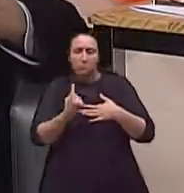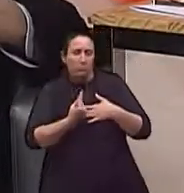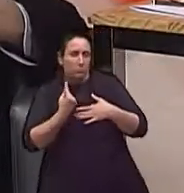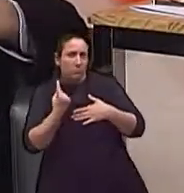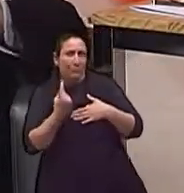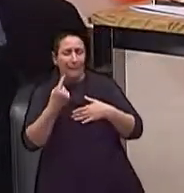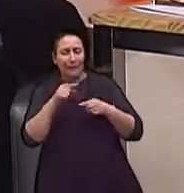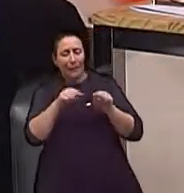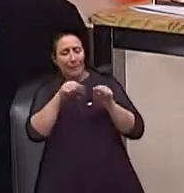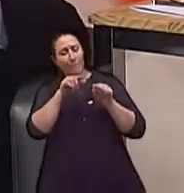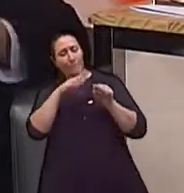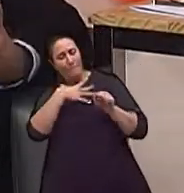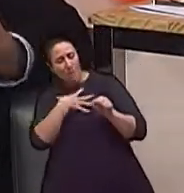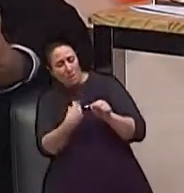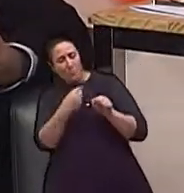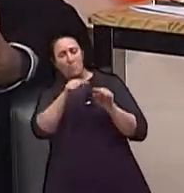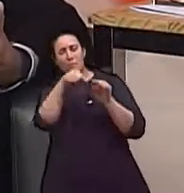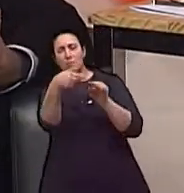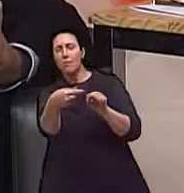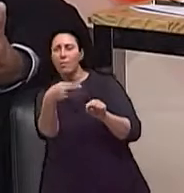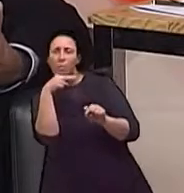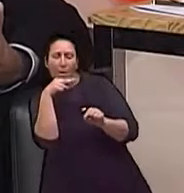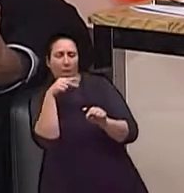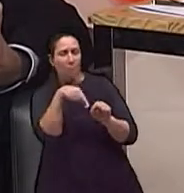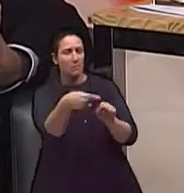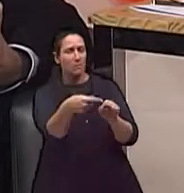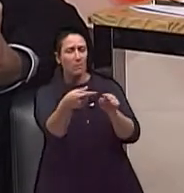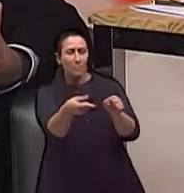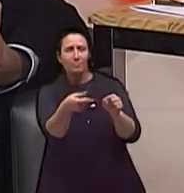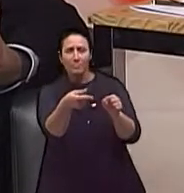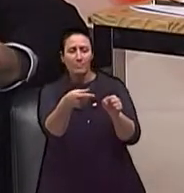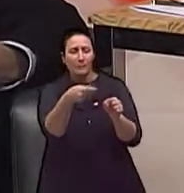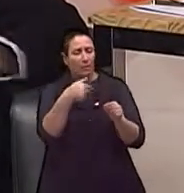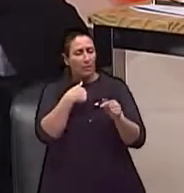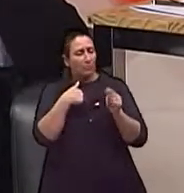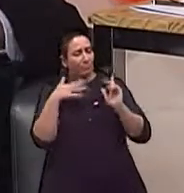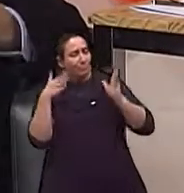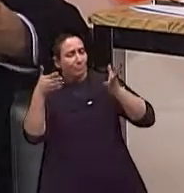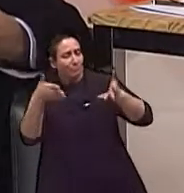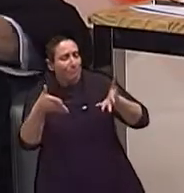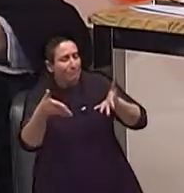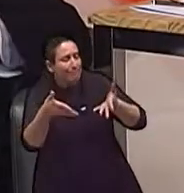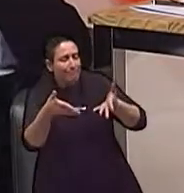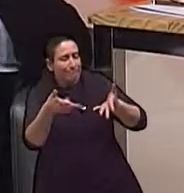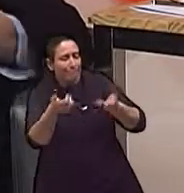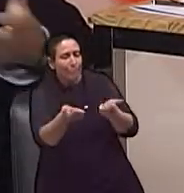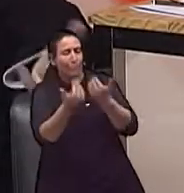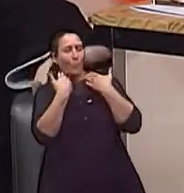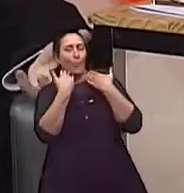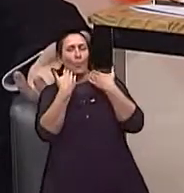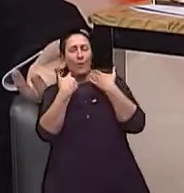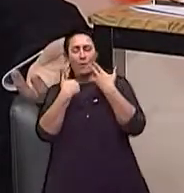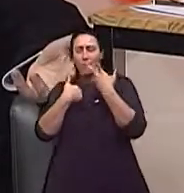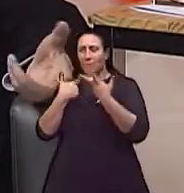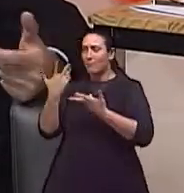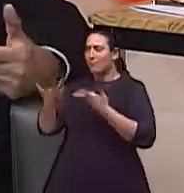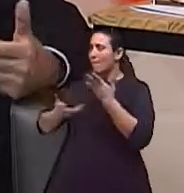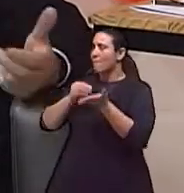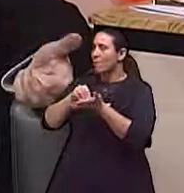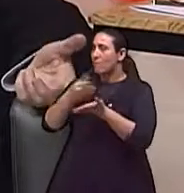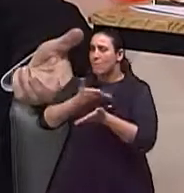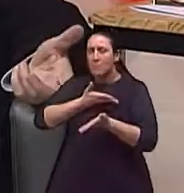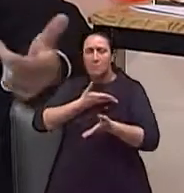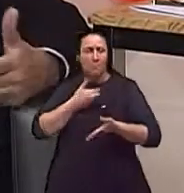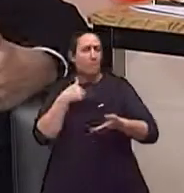seus netos a sua vida tá Projetada nessa descendência essa solidão a falta de amigos a